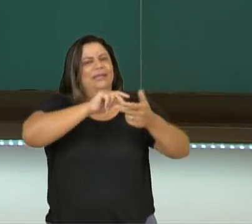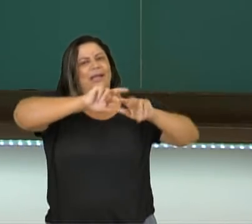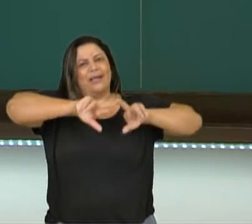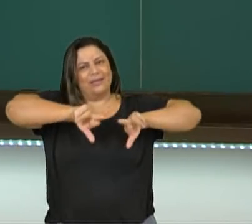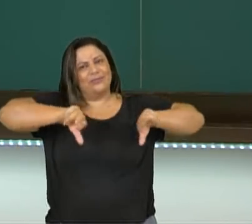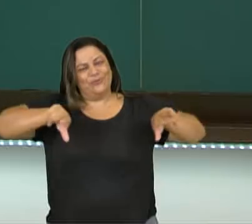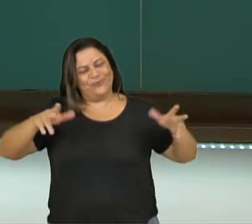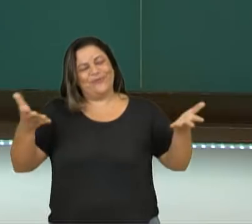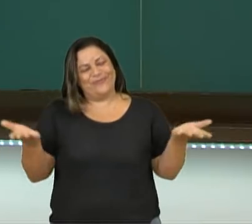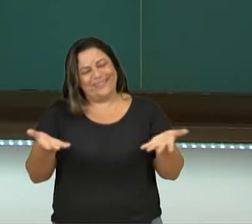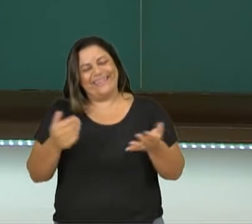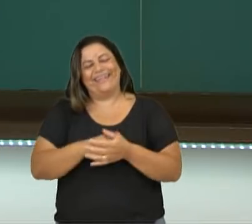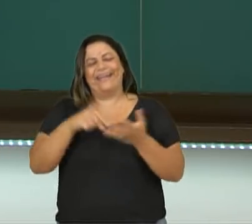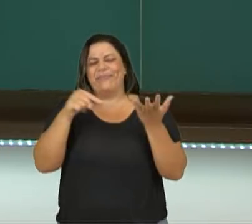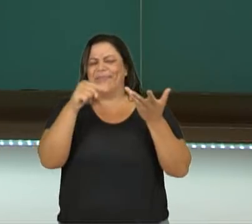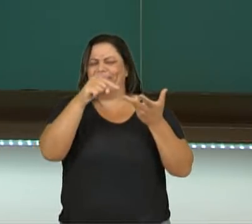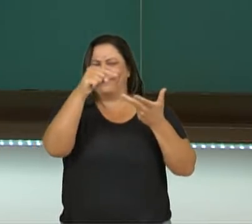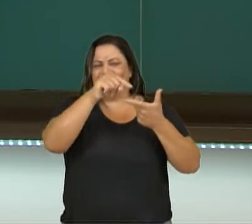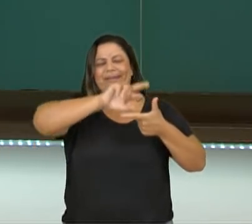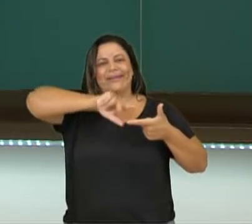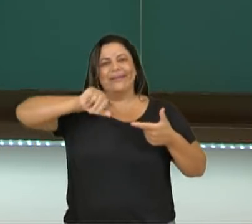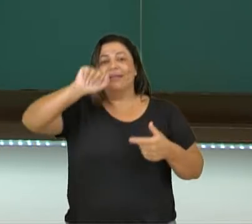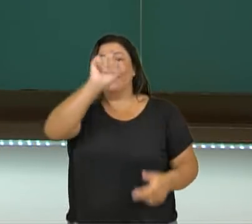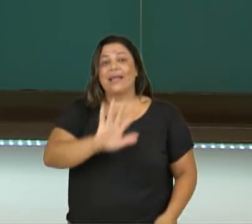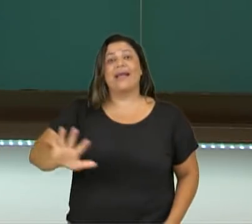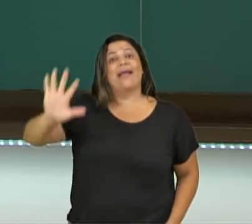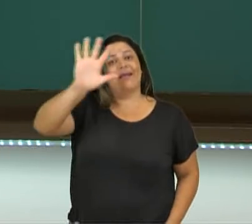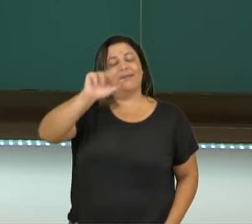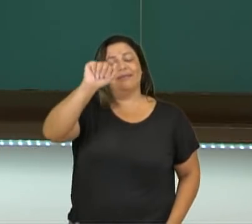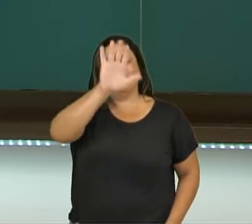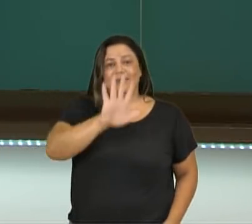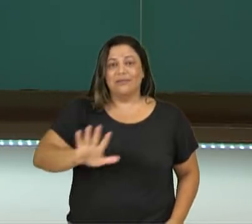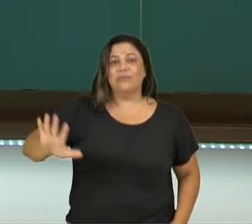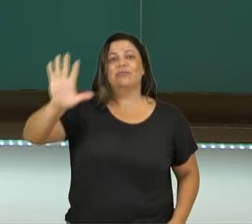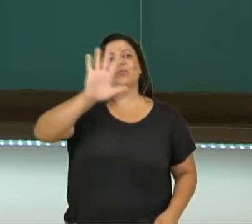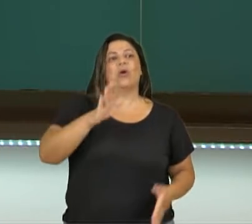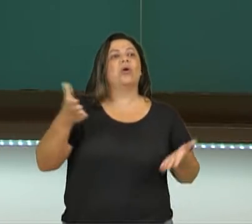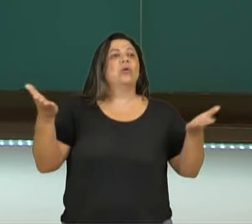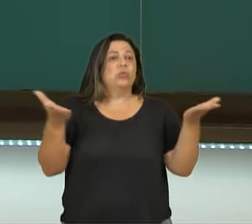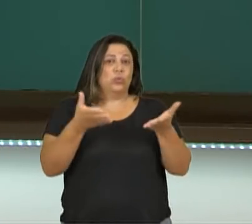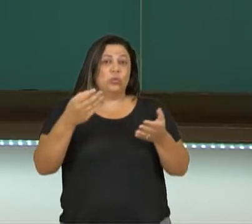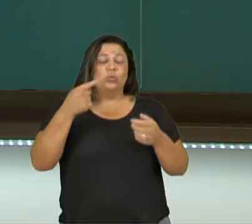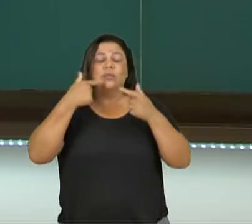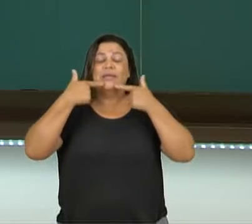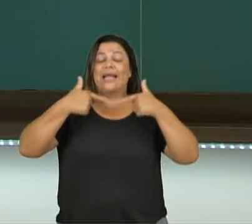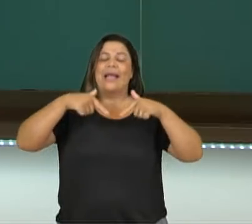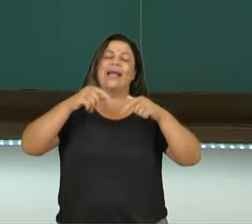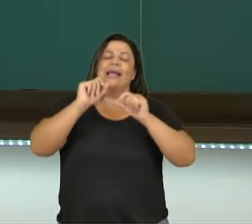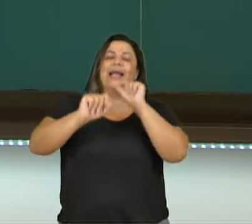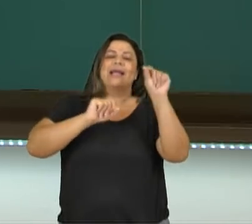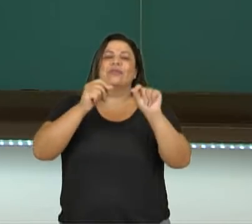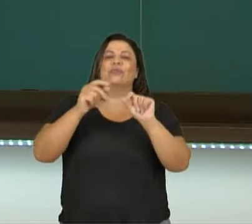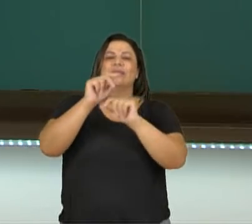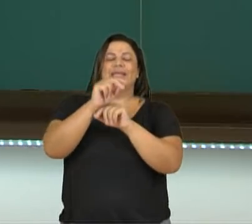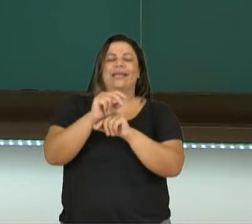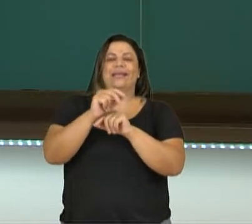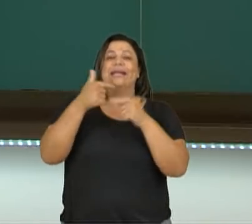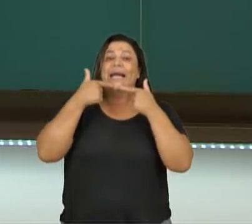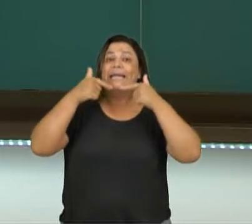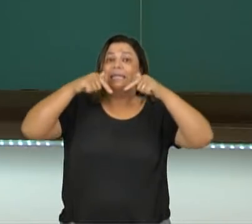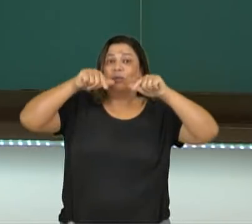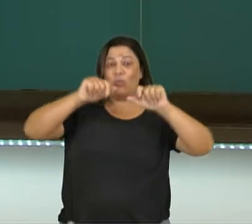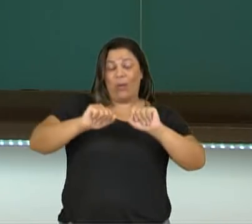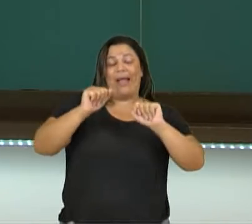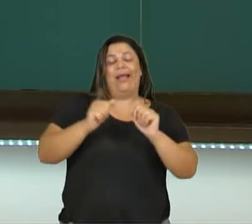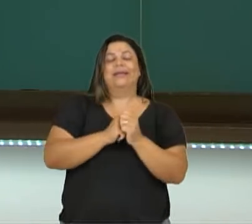de textos envolvendo imagens que são o que nós chamamos de linguagem não verbal, né, as imagens, os desenhos,